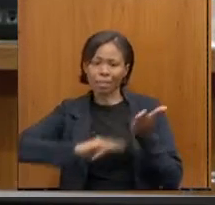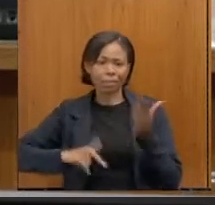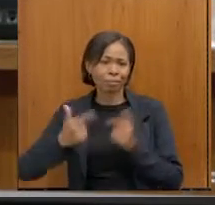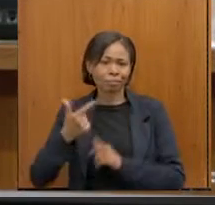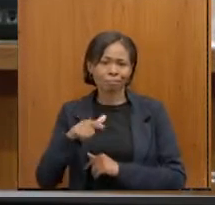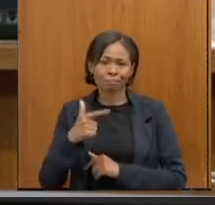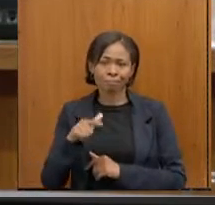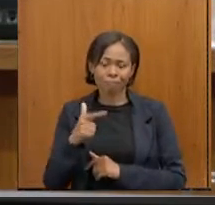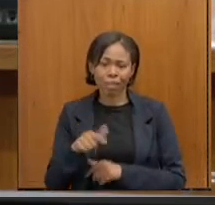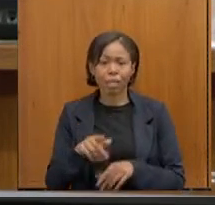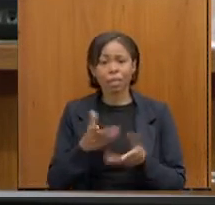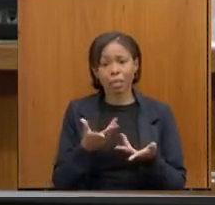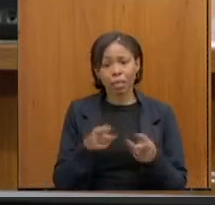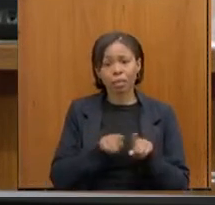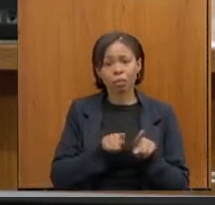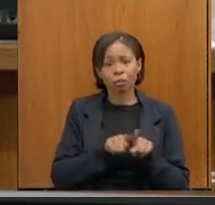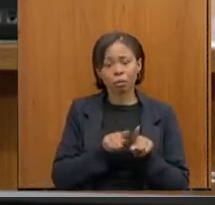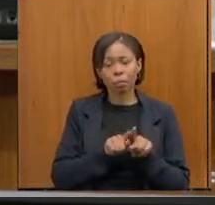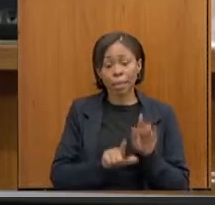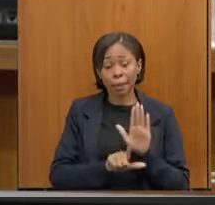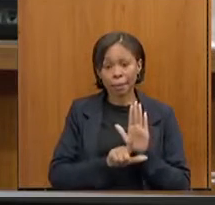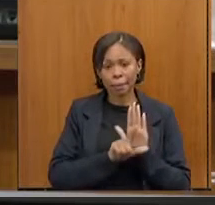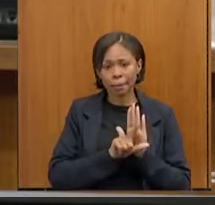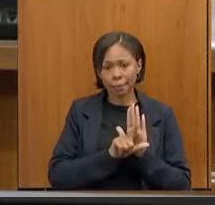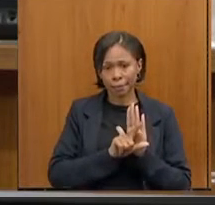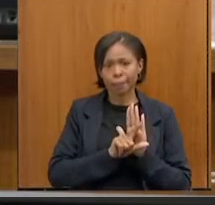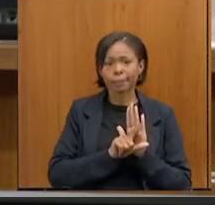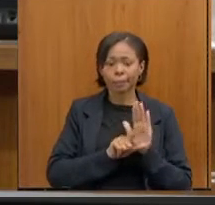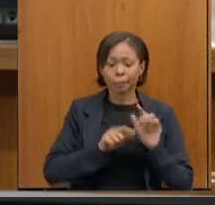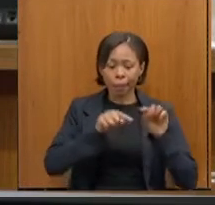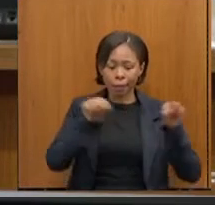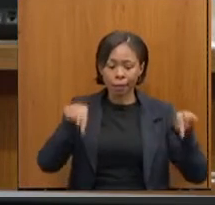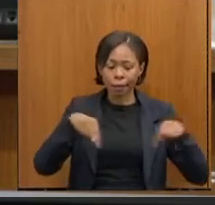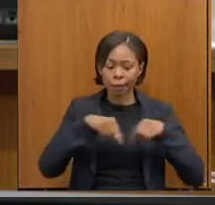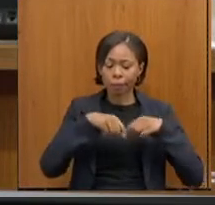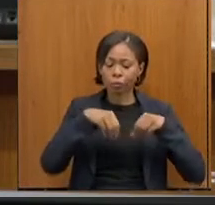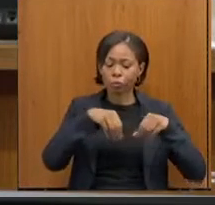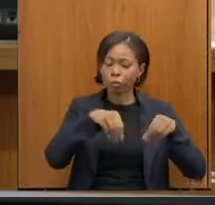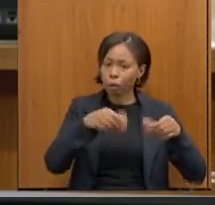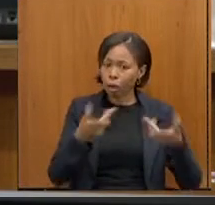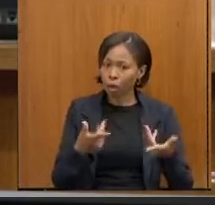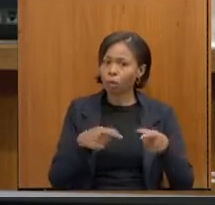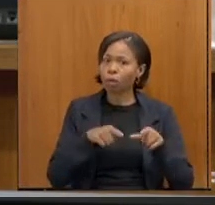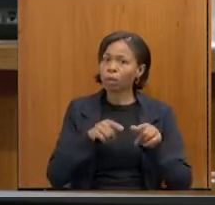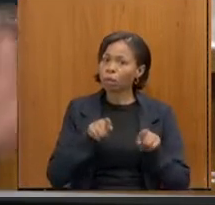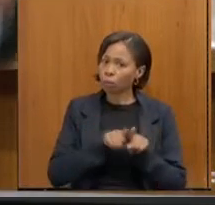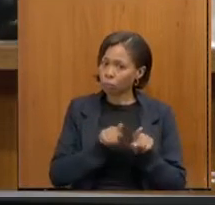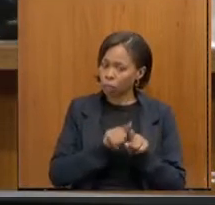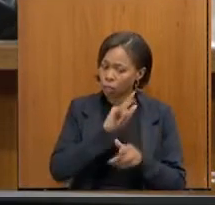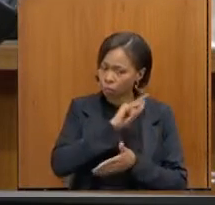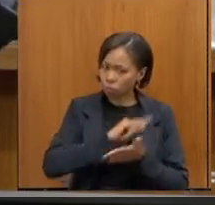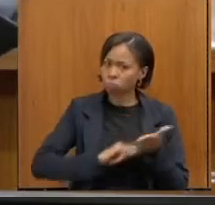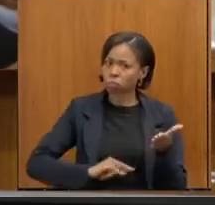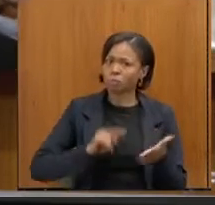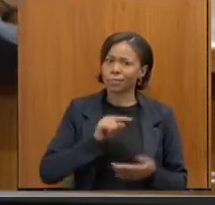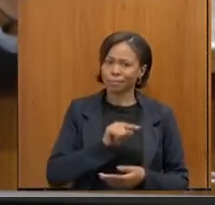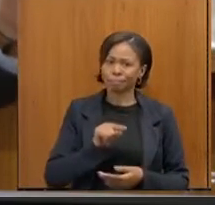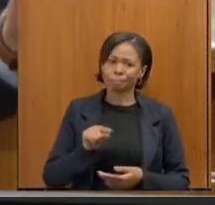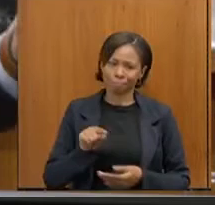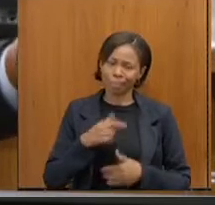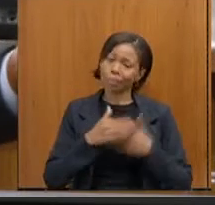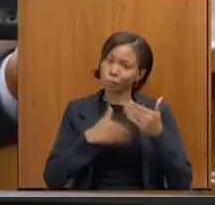regularização fundiária é desenvolvimento poder Podem perceber que ali naquele mapa